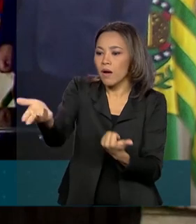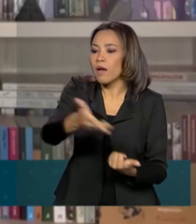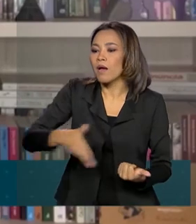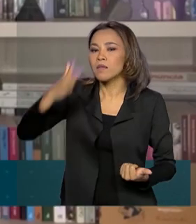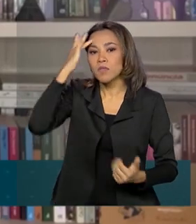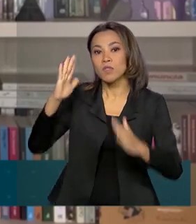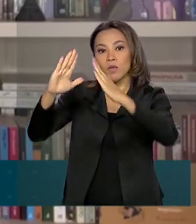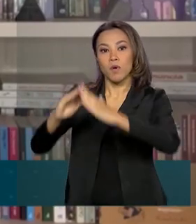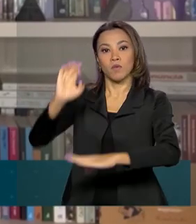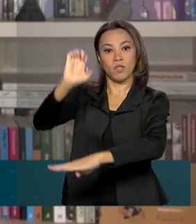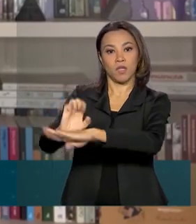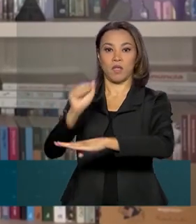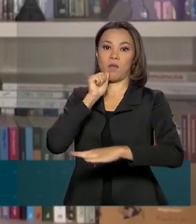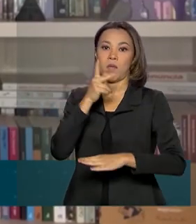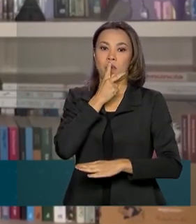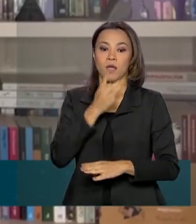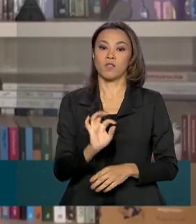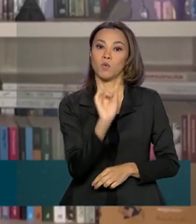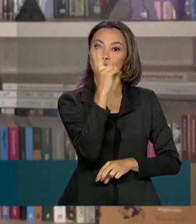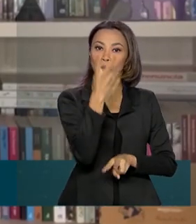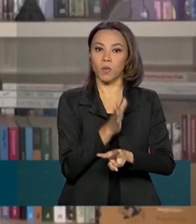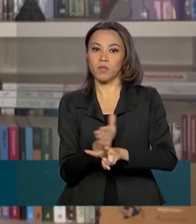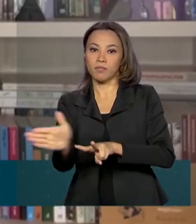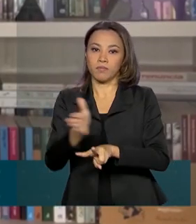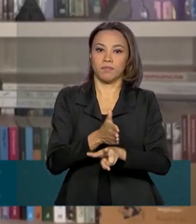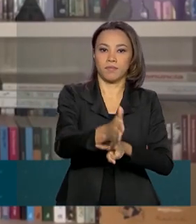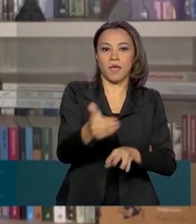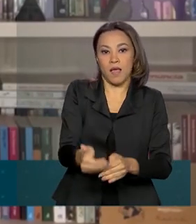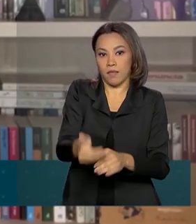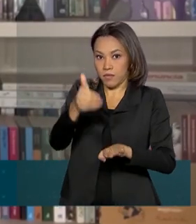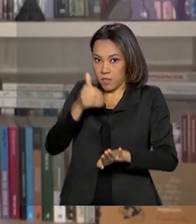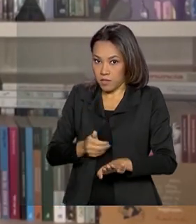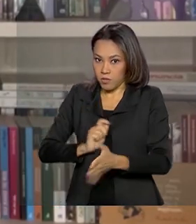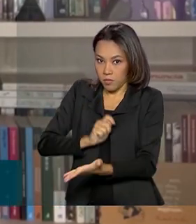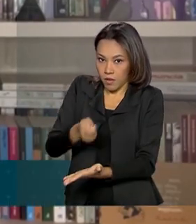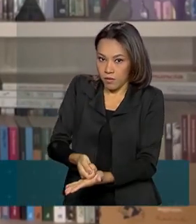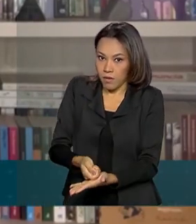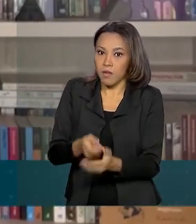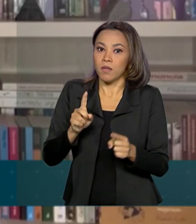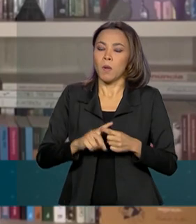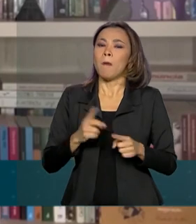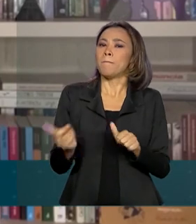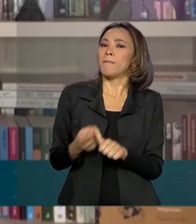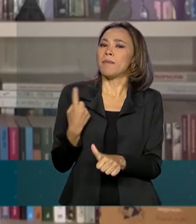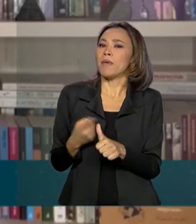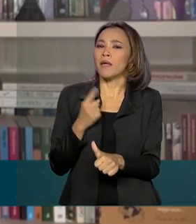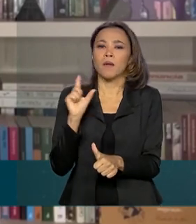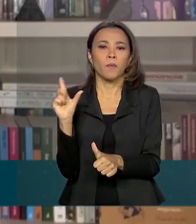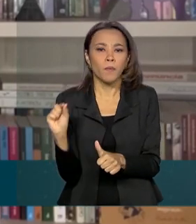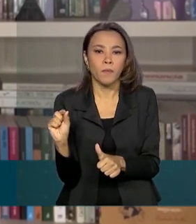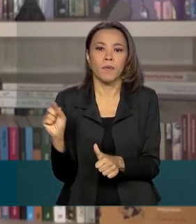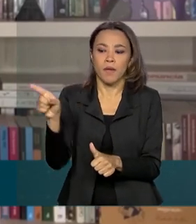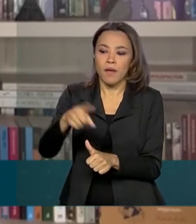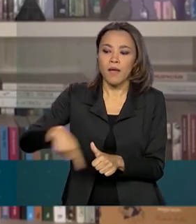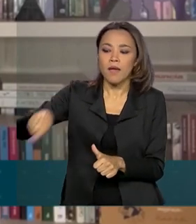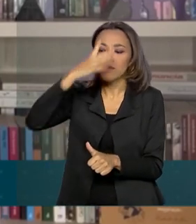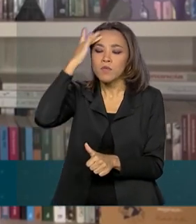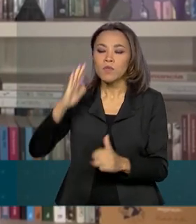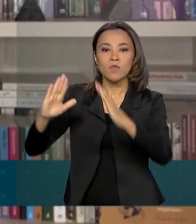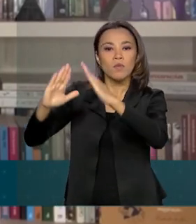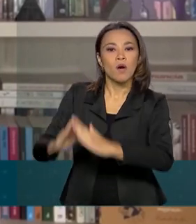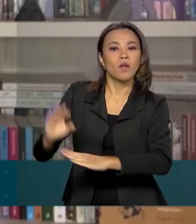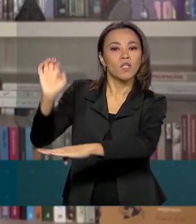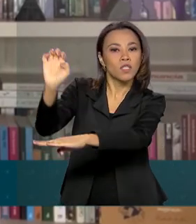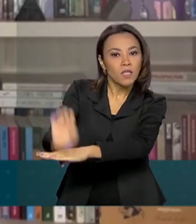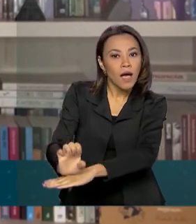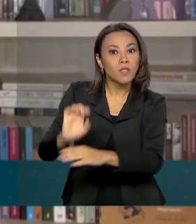Amapá. São duas modalidades de antecipação. Na primeira, o benefício regular será pago para os amapaenses no